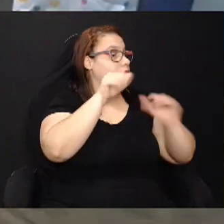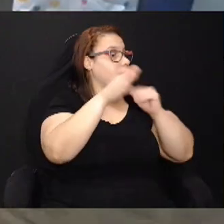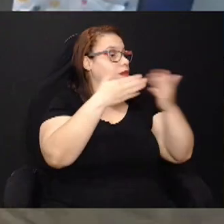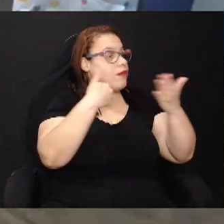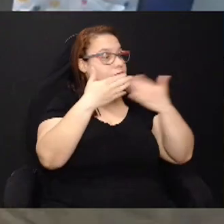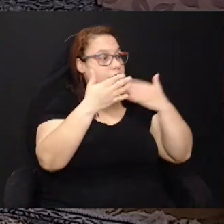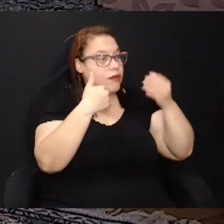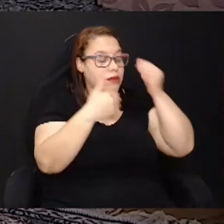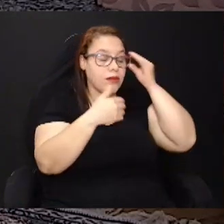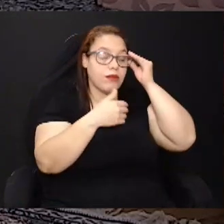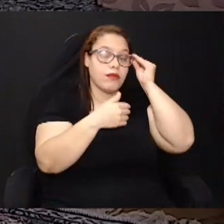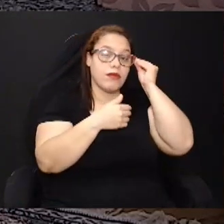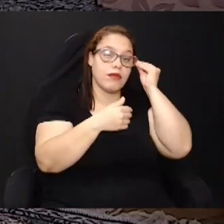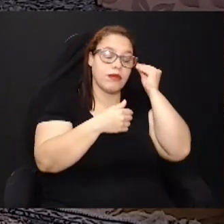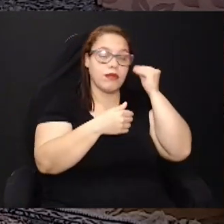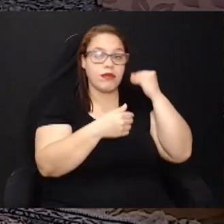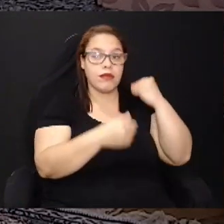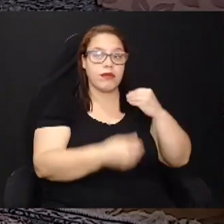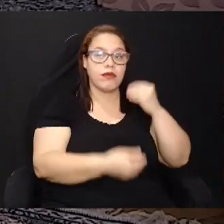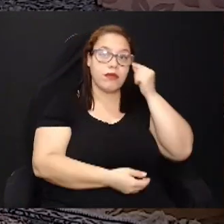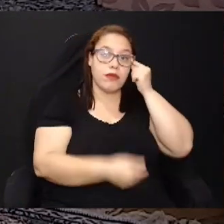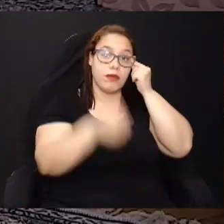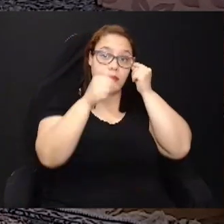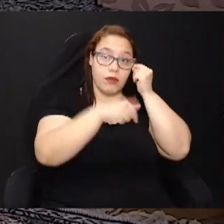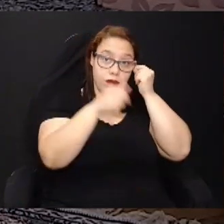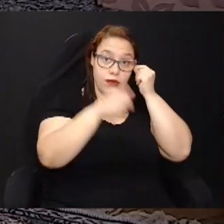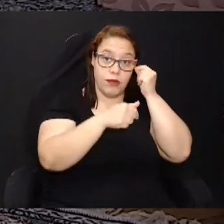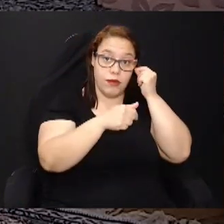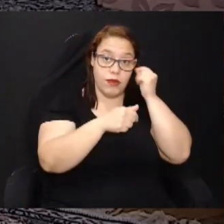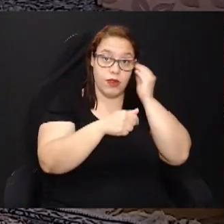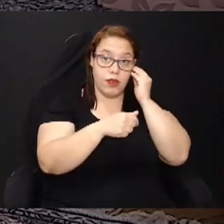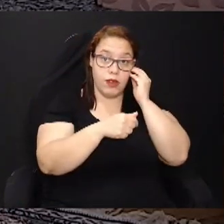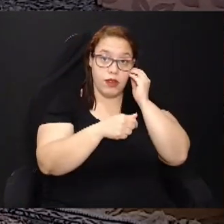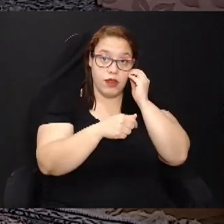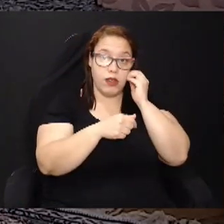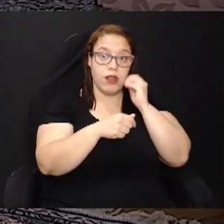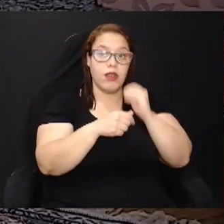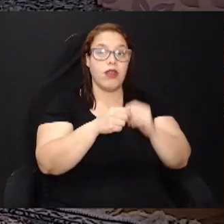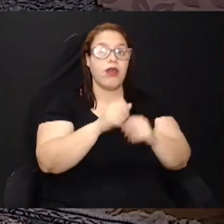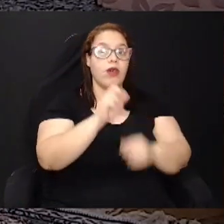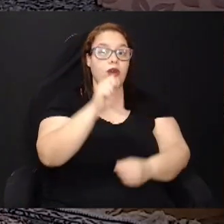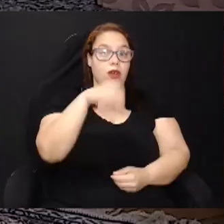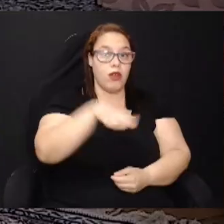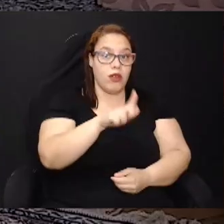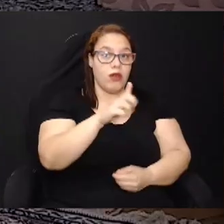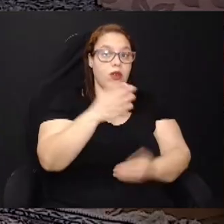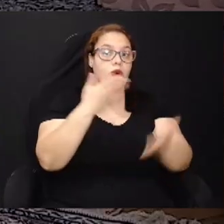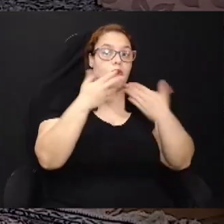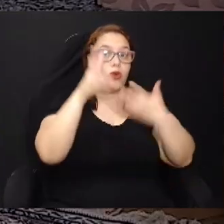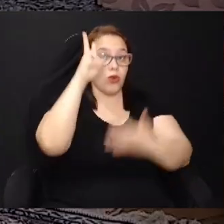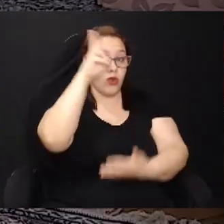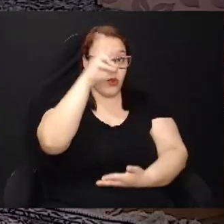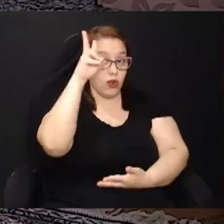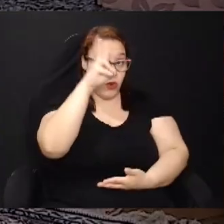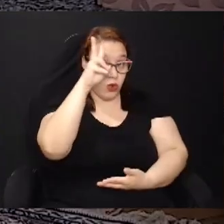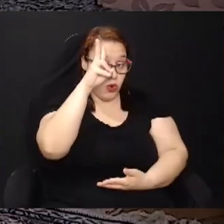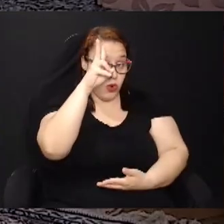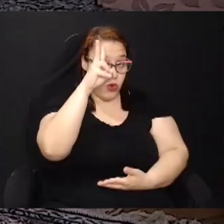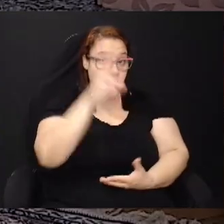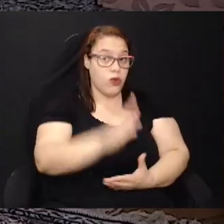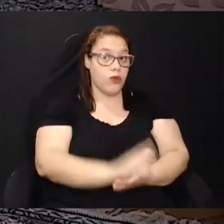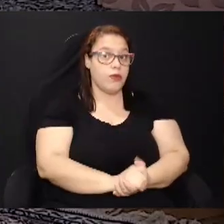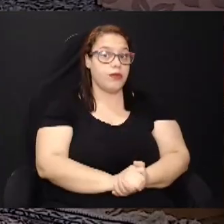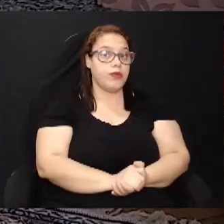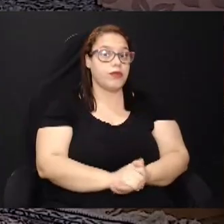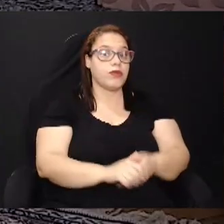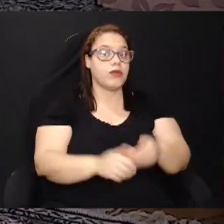algumas coisas. Aqui também, eu sou padrinho de uma outra ONG, Contadores de Histórias, são os griotes, e a gente também estimula as